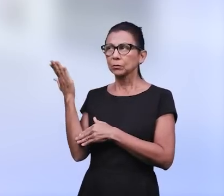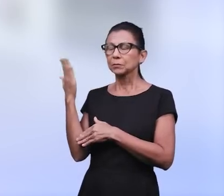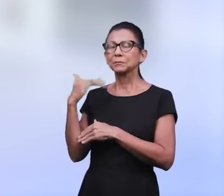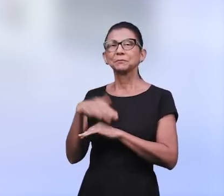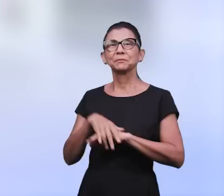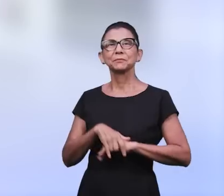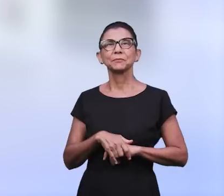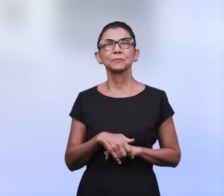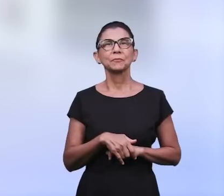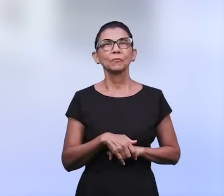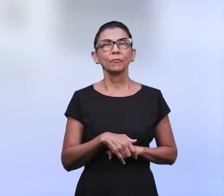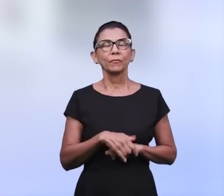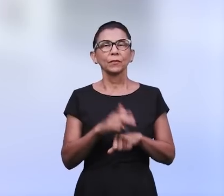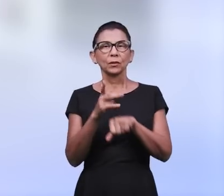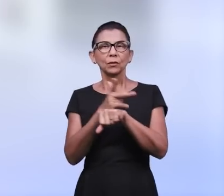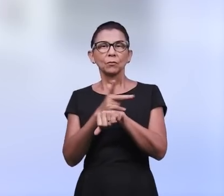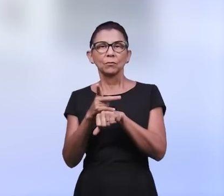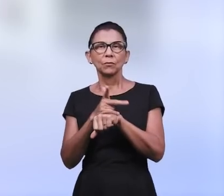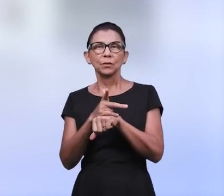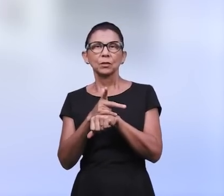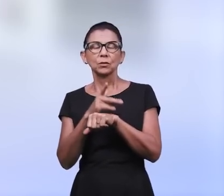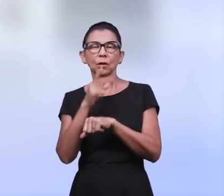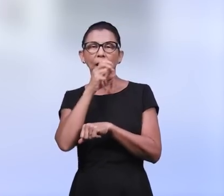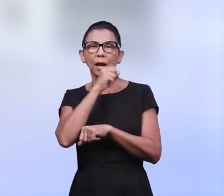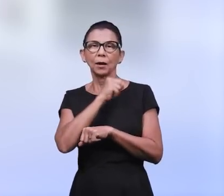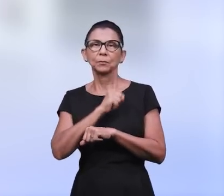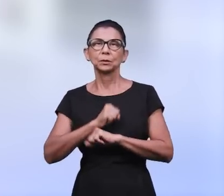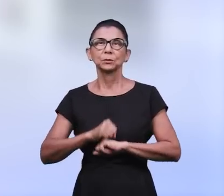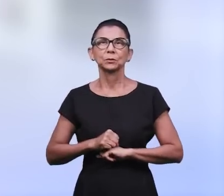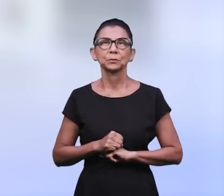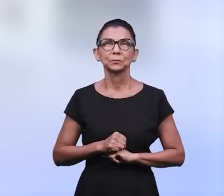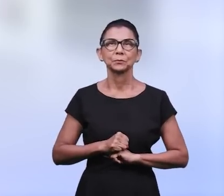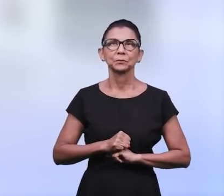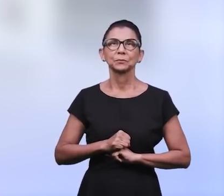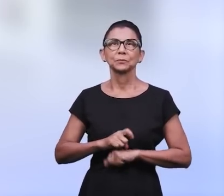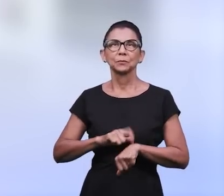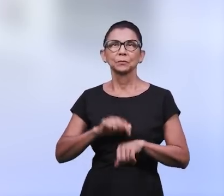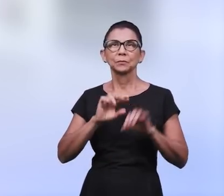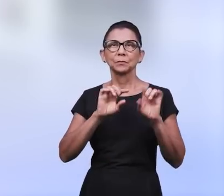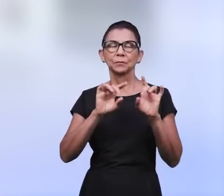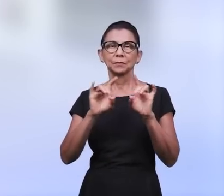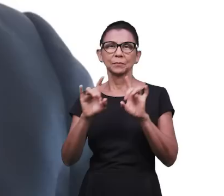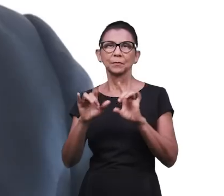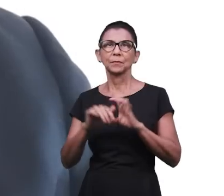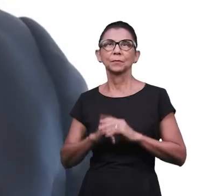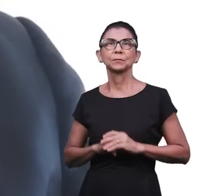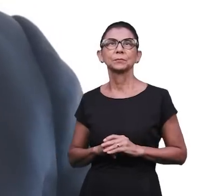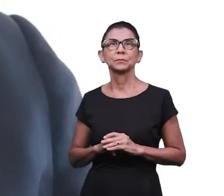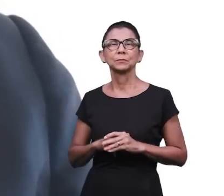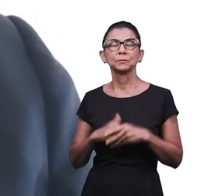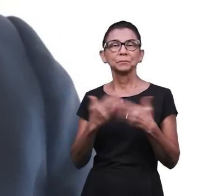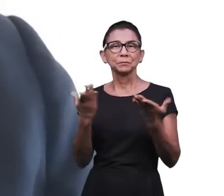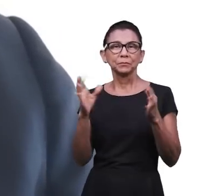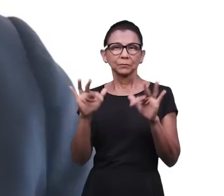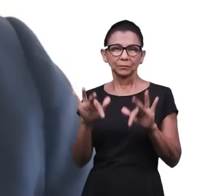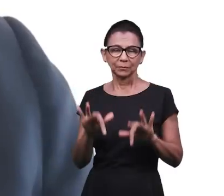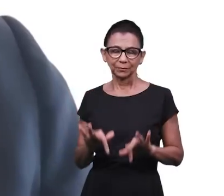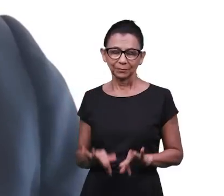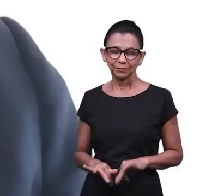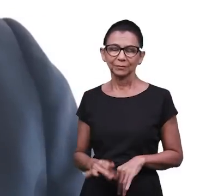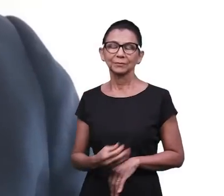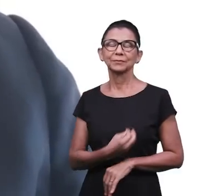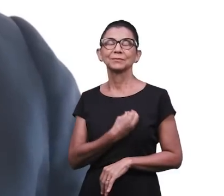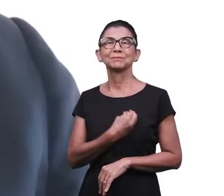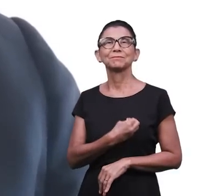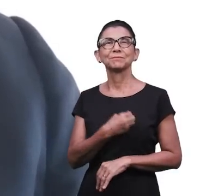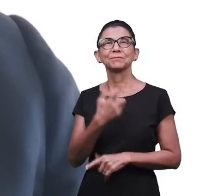momento e também um breve vídeo desse momento tão especial separado por Deus para a vida dos jovens. Assim nós encerramos a nossa